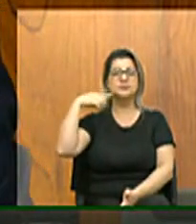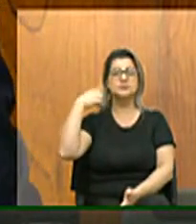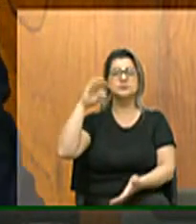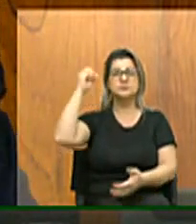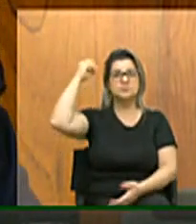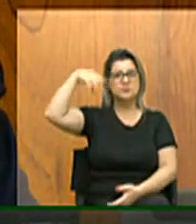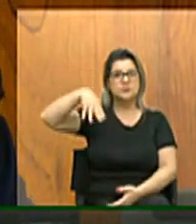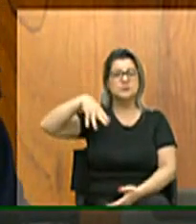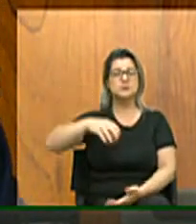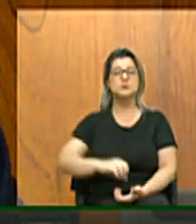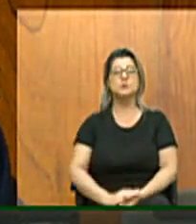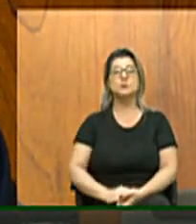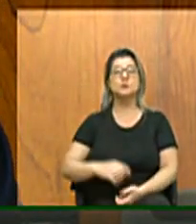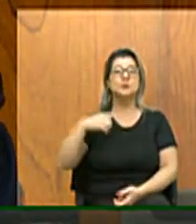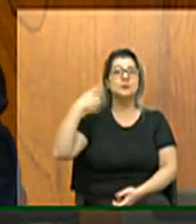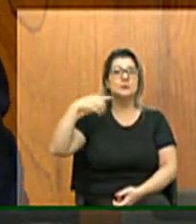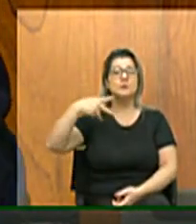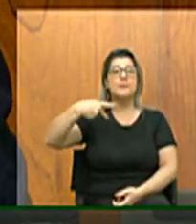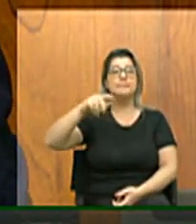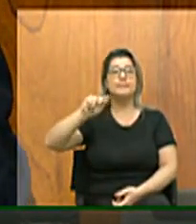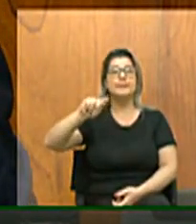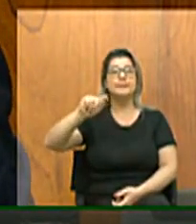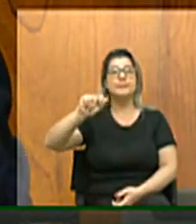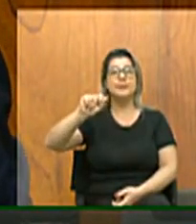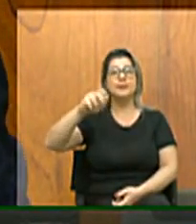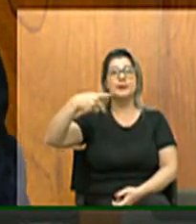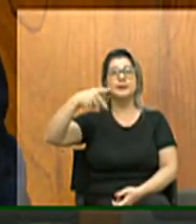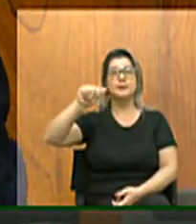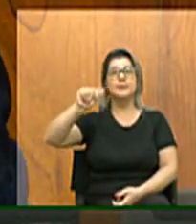Desiste o deputado Lara. Deputado Paparico Bach.